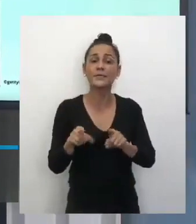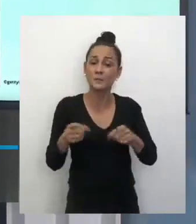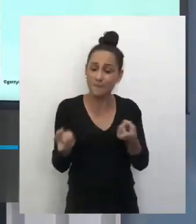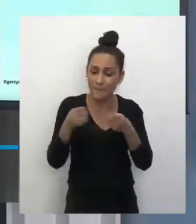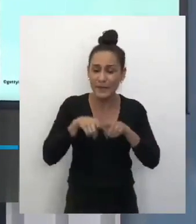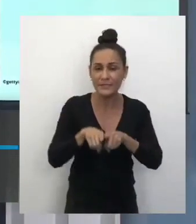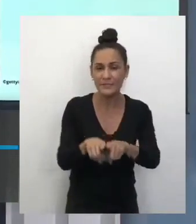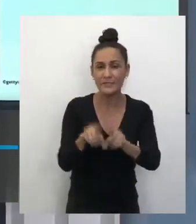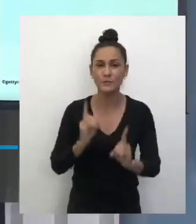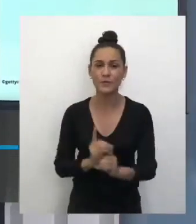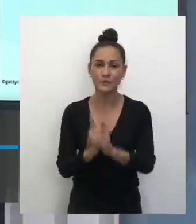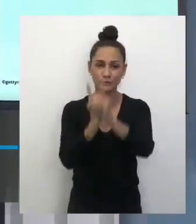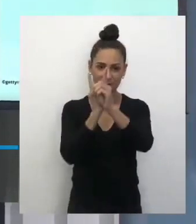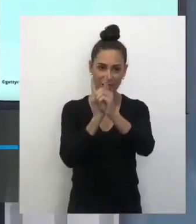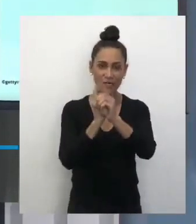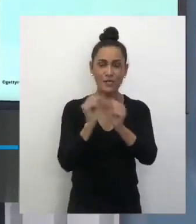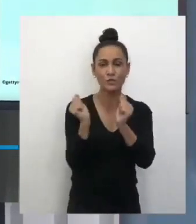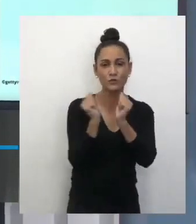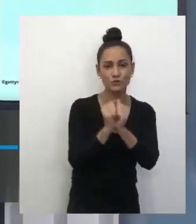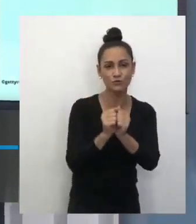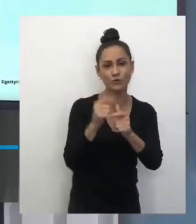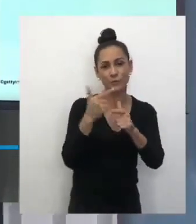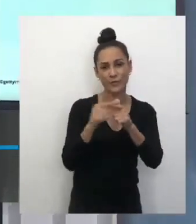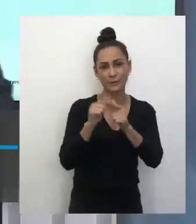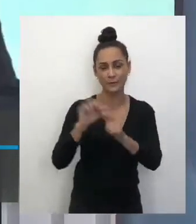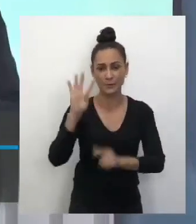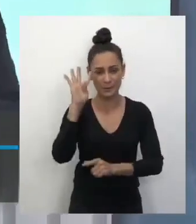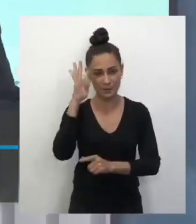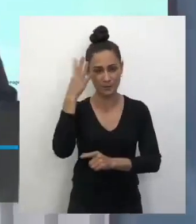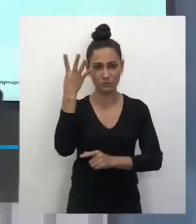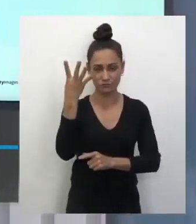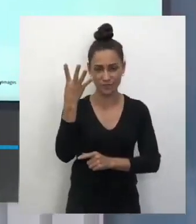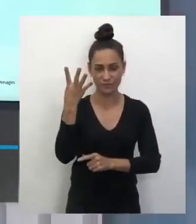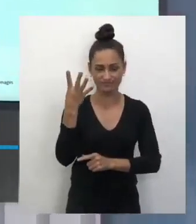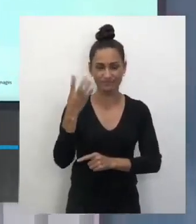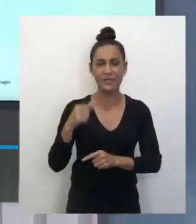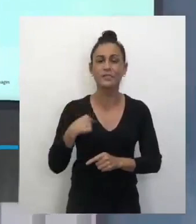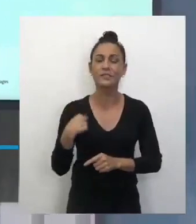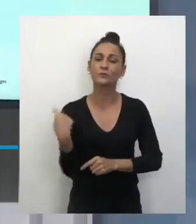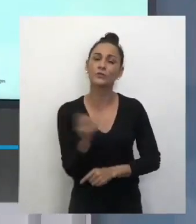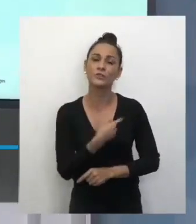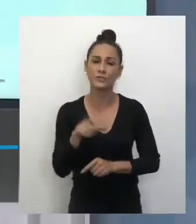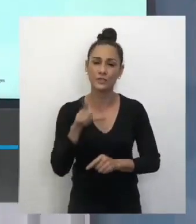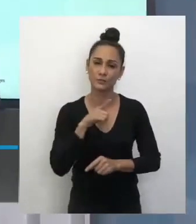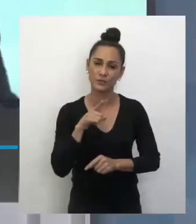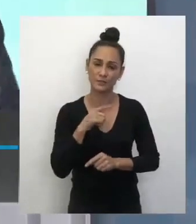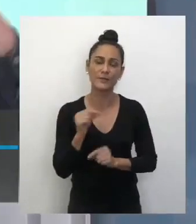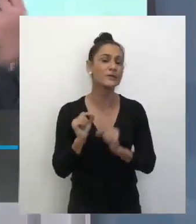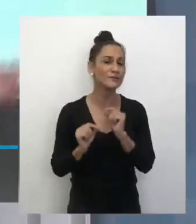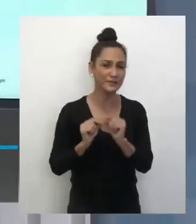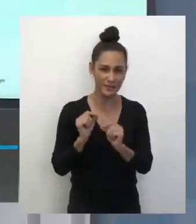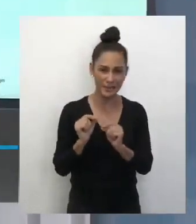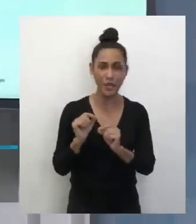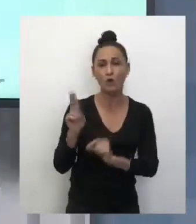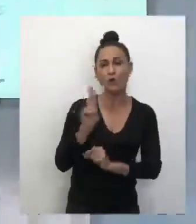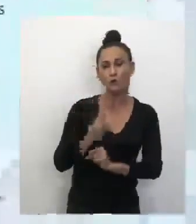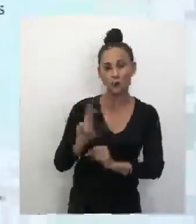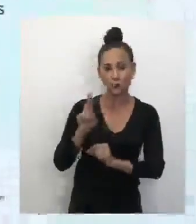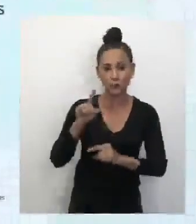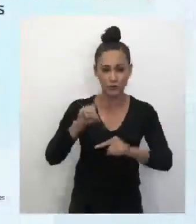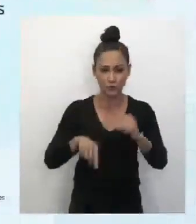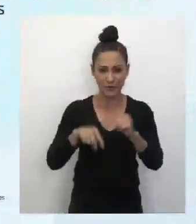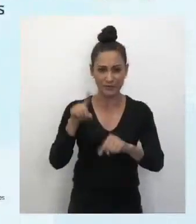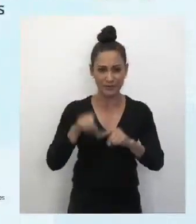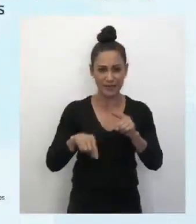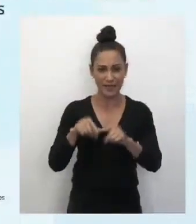parceiros para encontrar uma solução juntos para aquele problema, certo? Então, nós temos também ainda, né, o uso de materiais